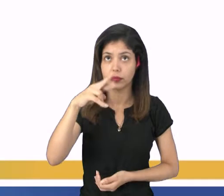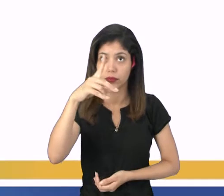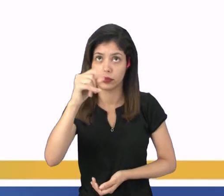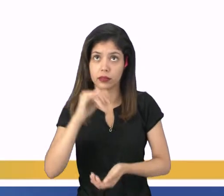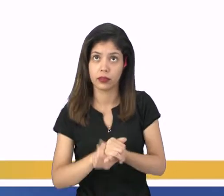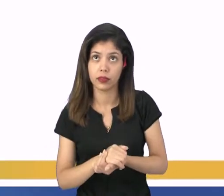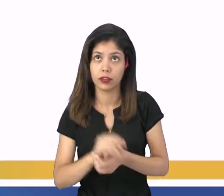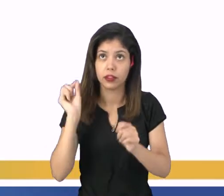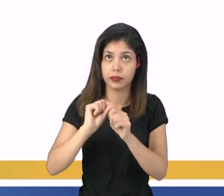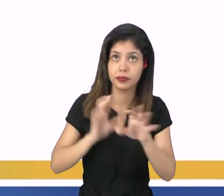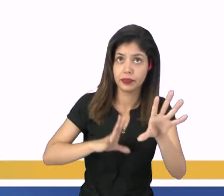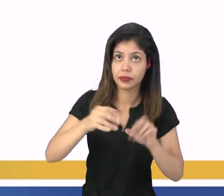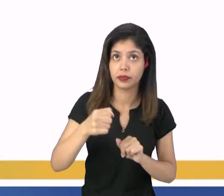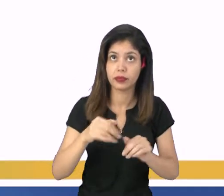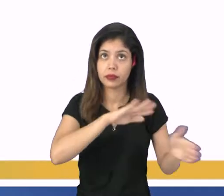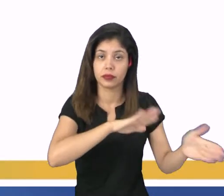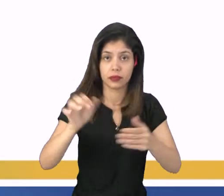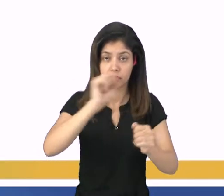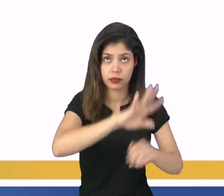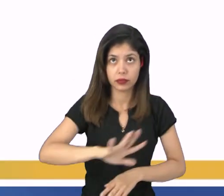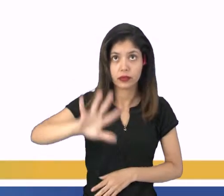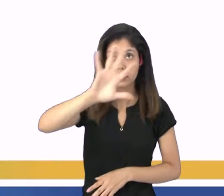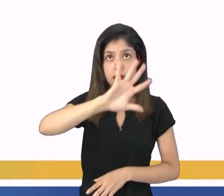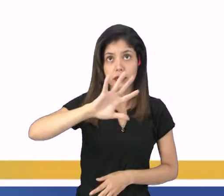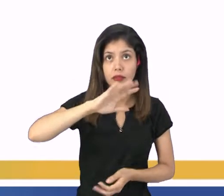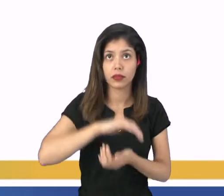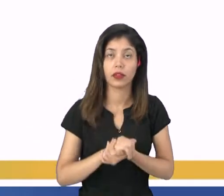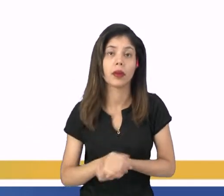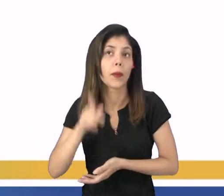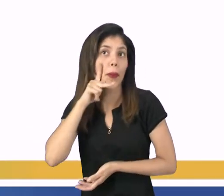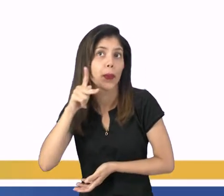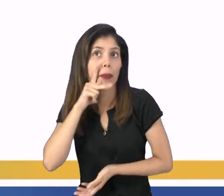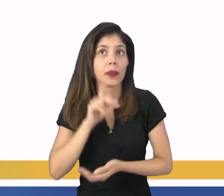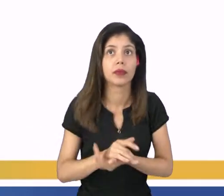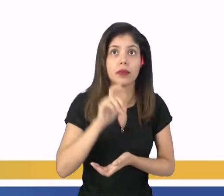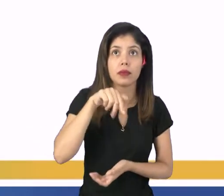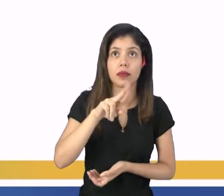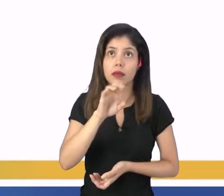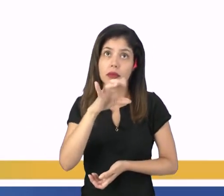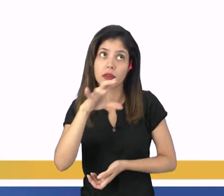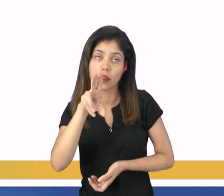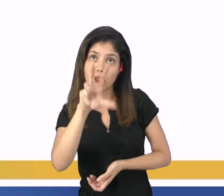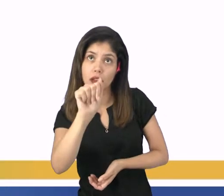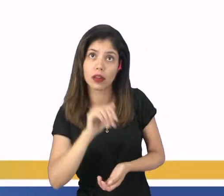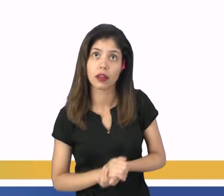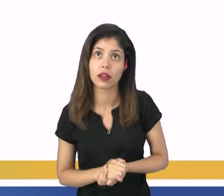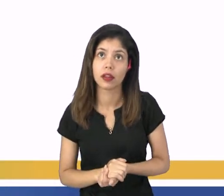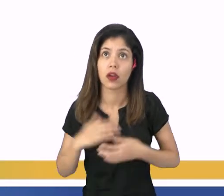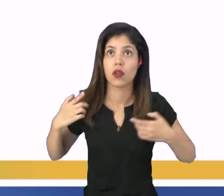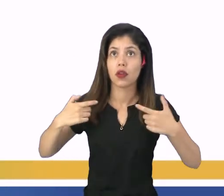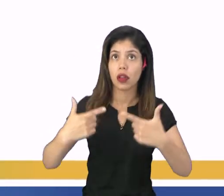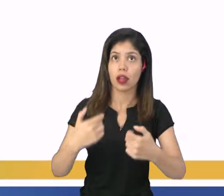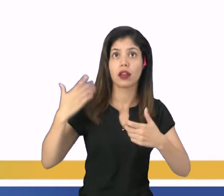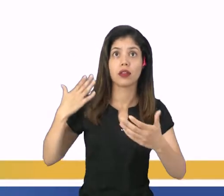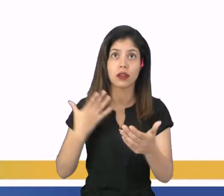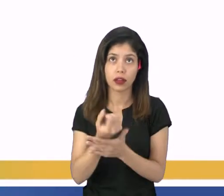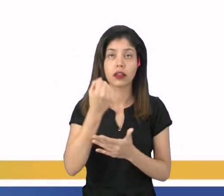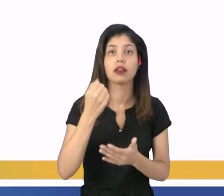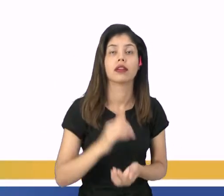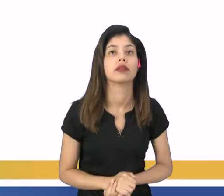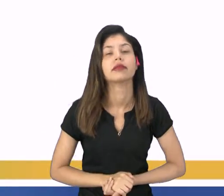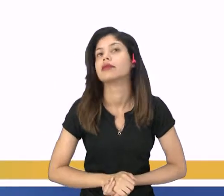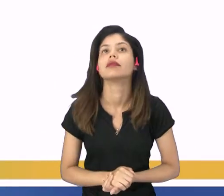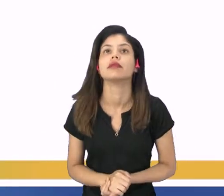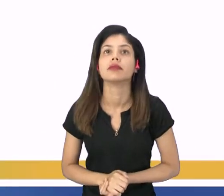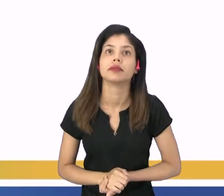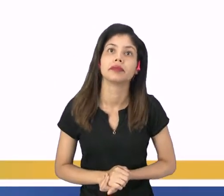Inca foi formado a partir da nação peruana dos quechuas, Com as guerras de conquista,